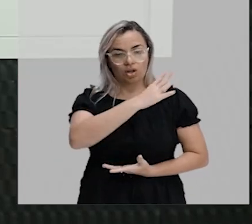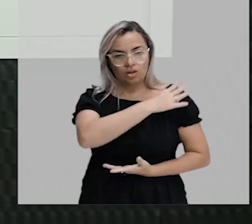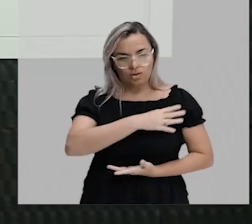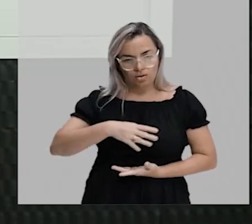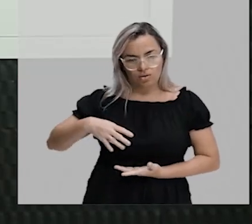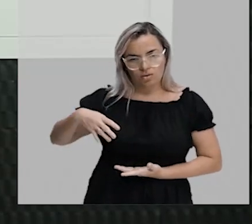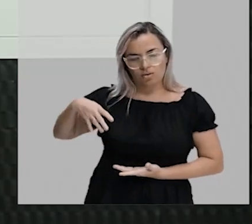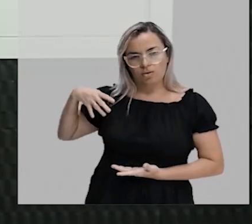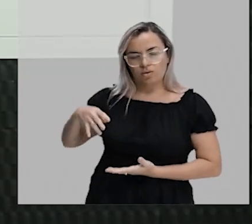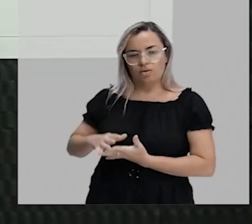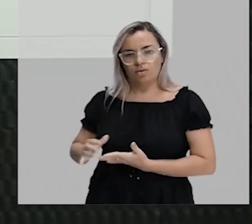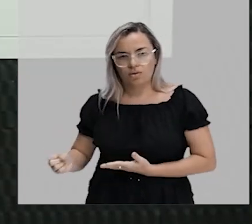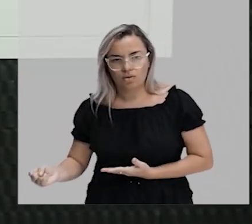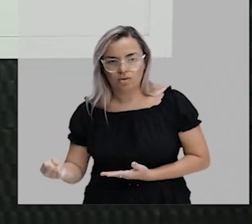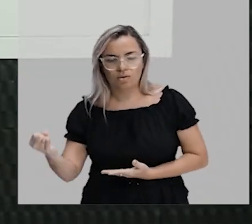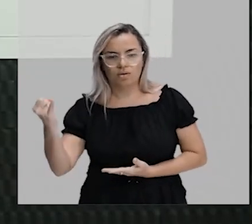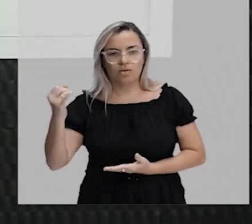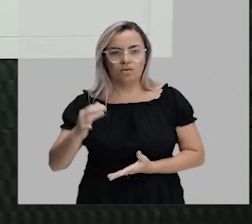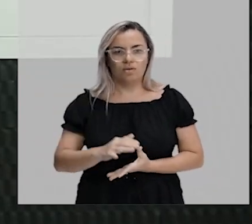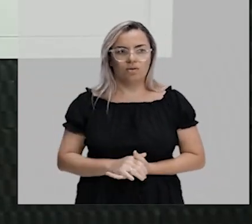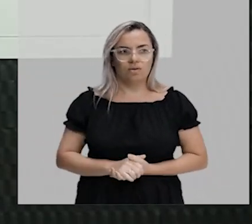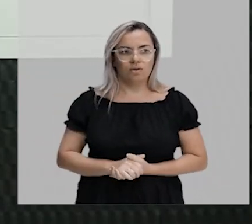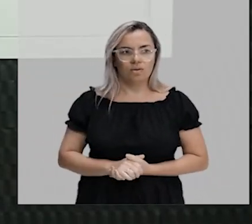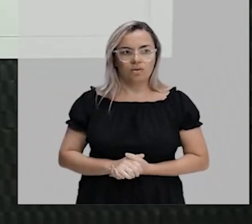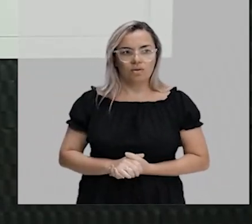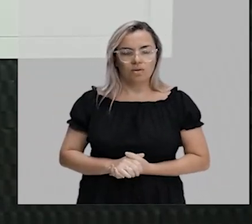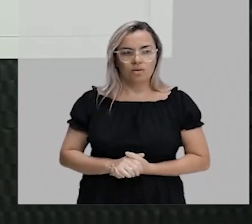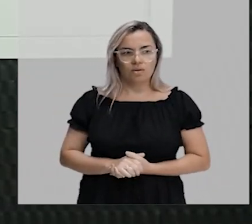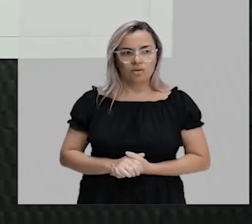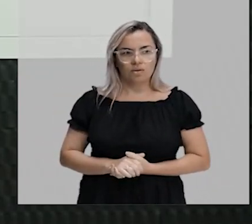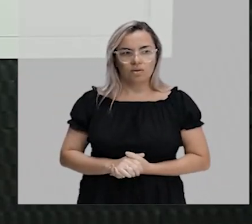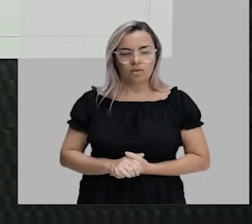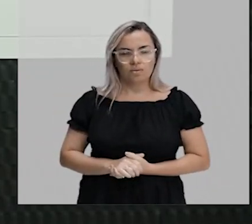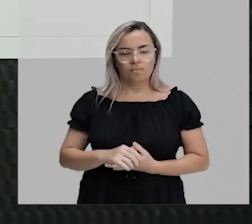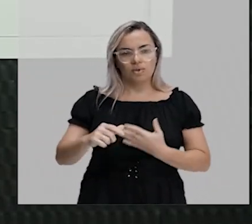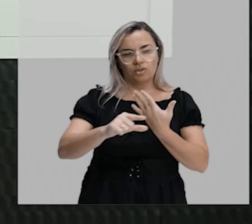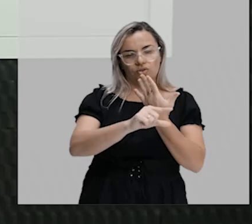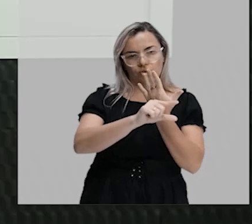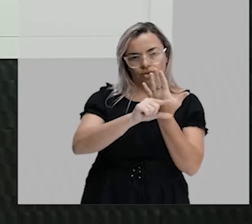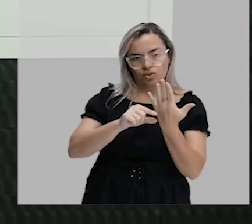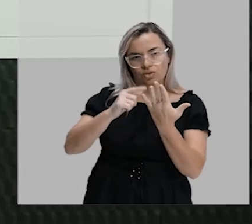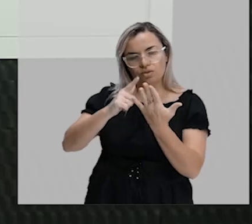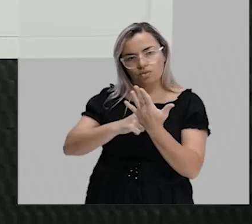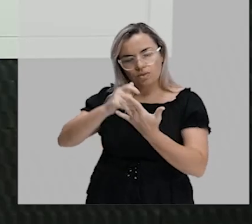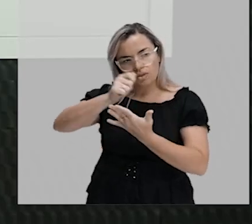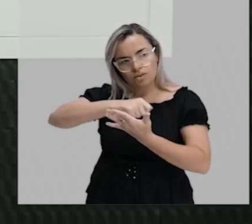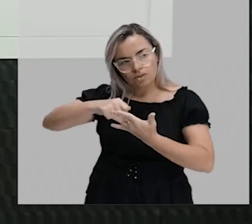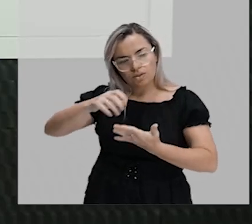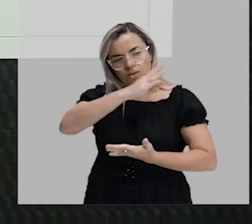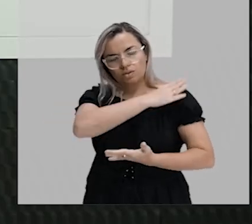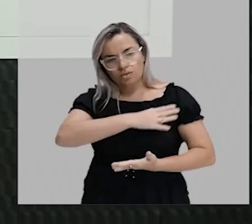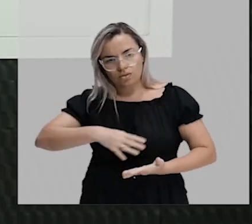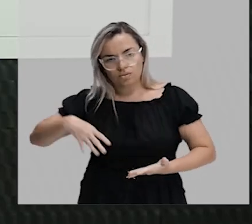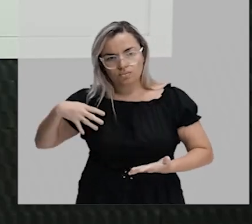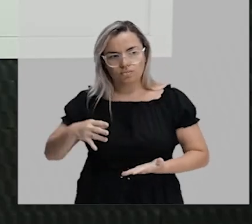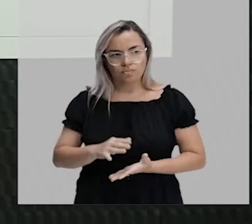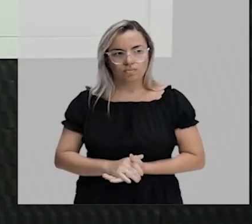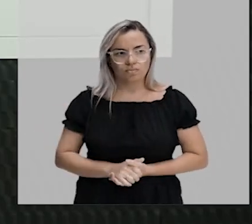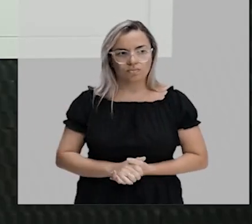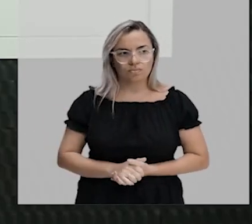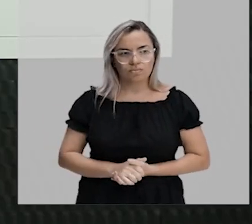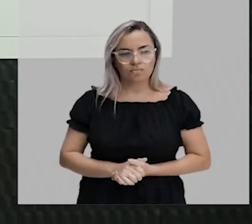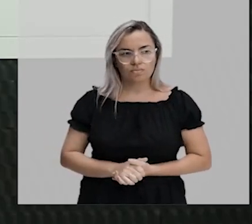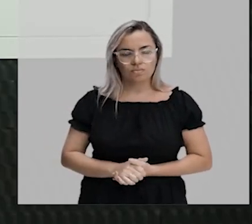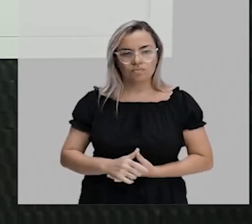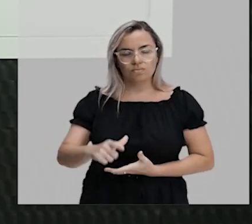grandes éticas que nós conhecemos, ela é também chamada, tá? Nesta obra aqui, né, Ética Nicômaco, nós vamos